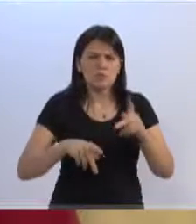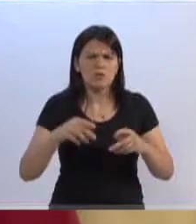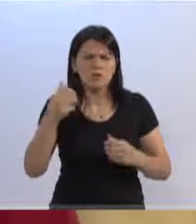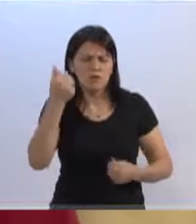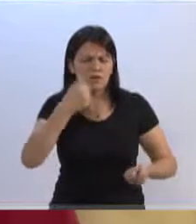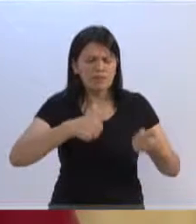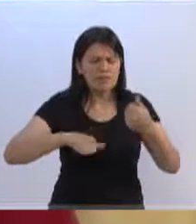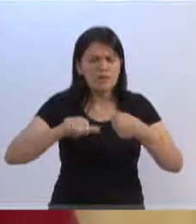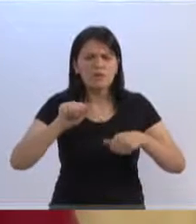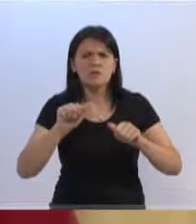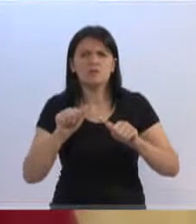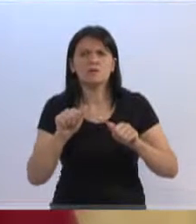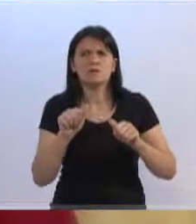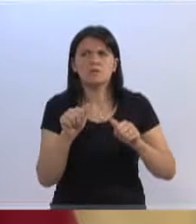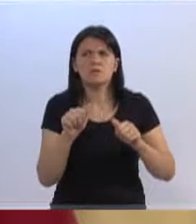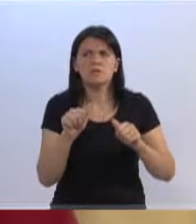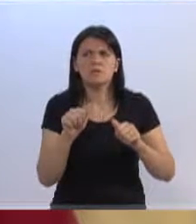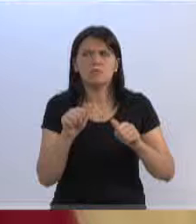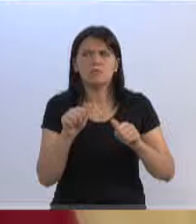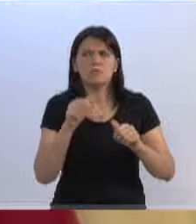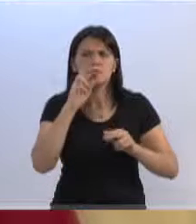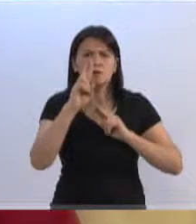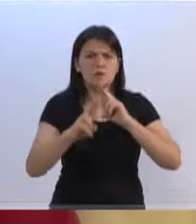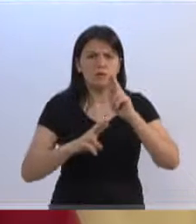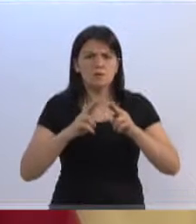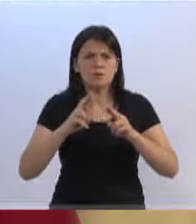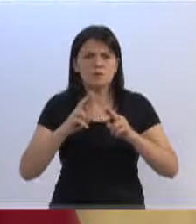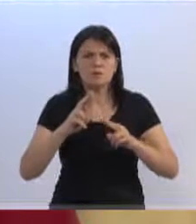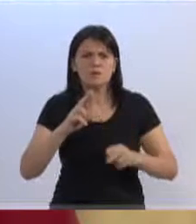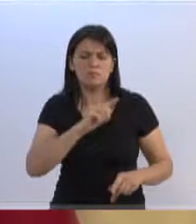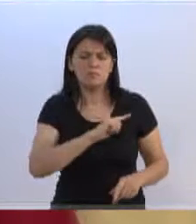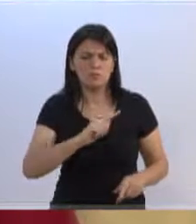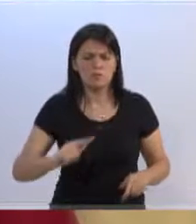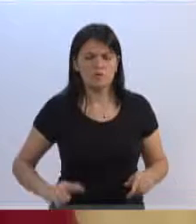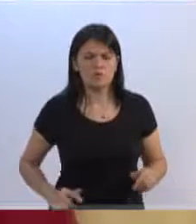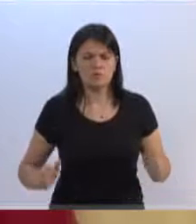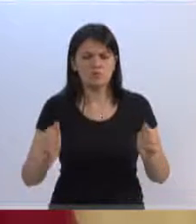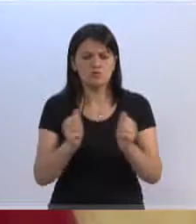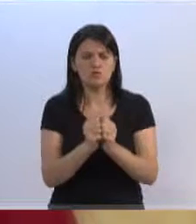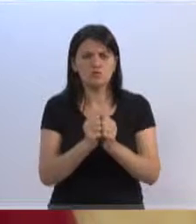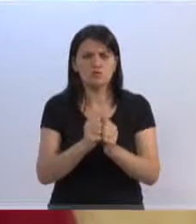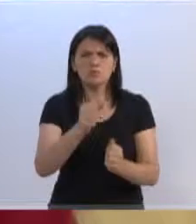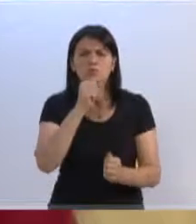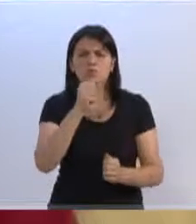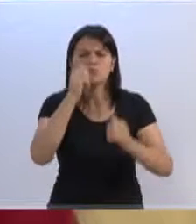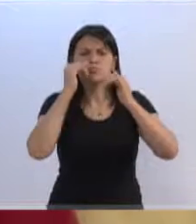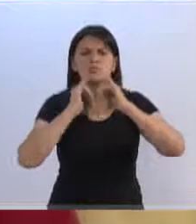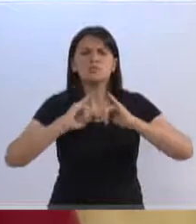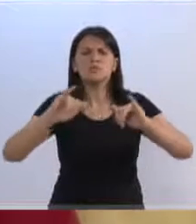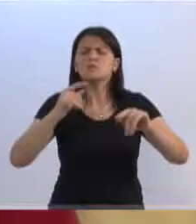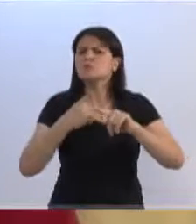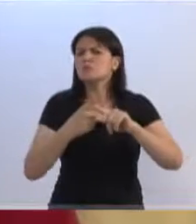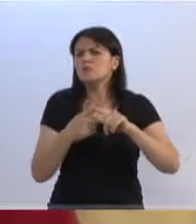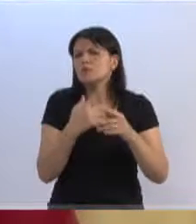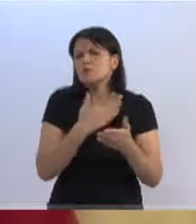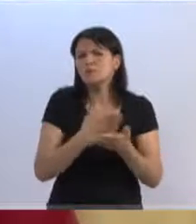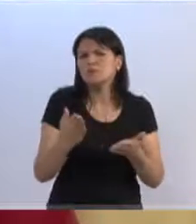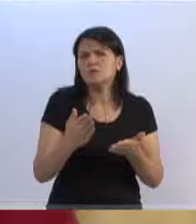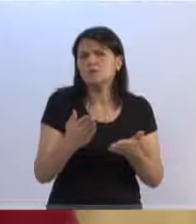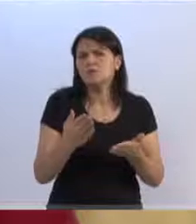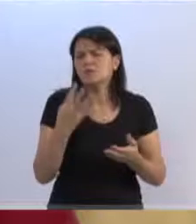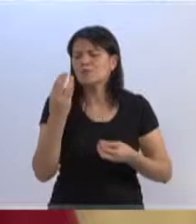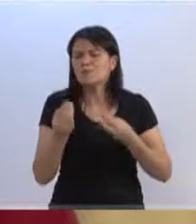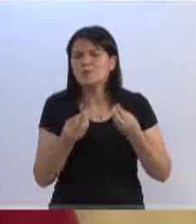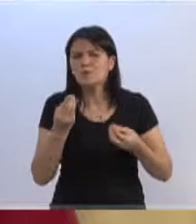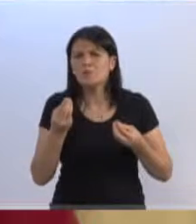analise a relação do governo com a imprensa. Por que eu introduzi essa fala dizendo como deve